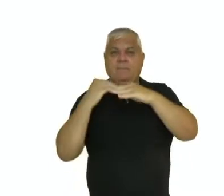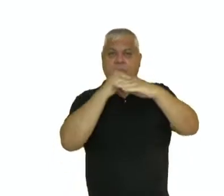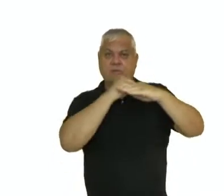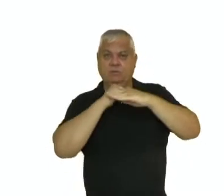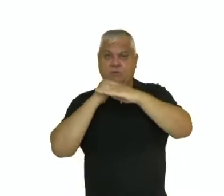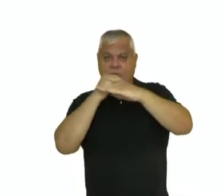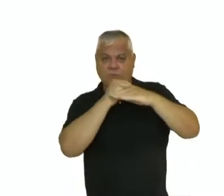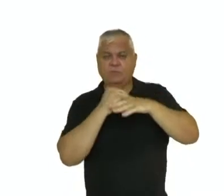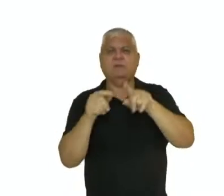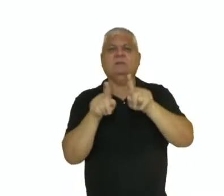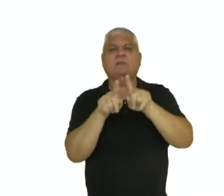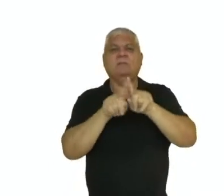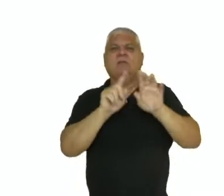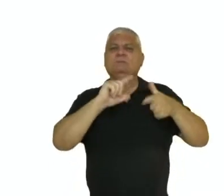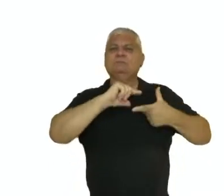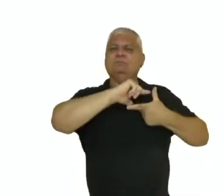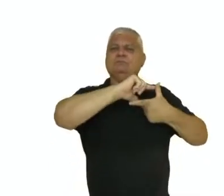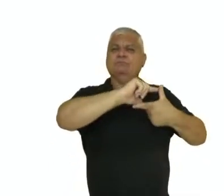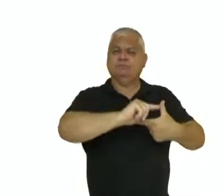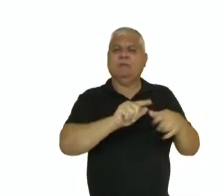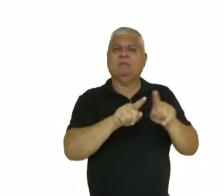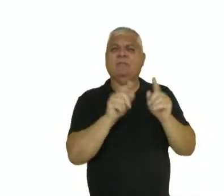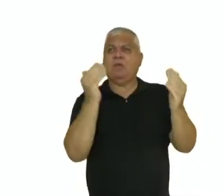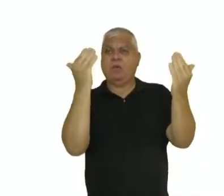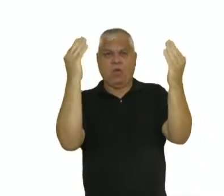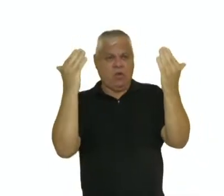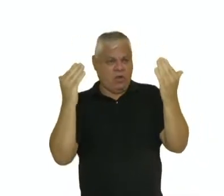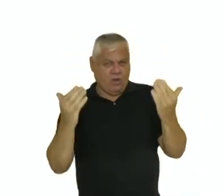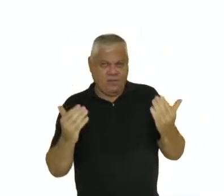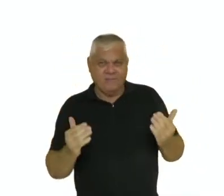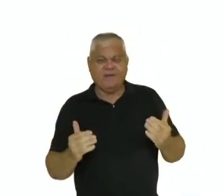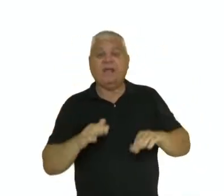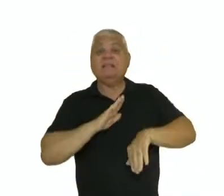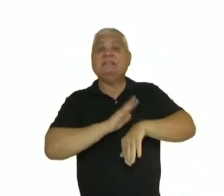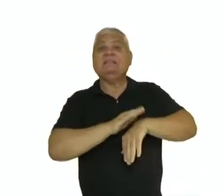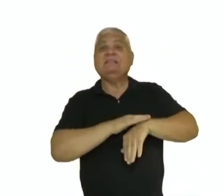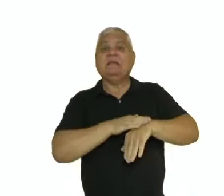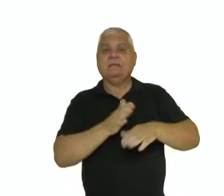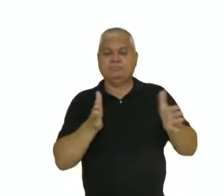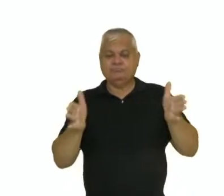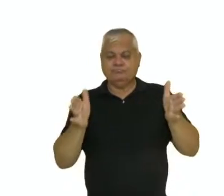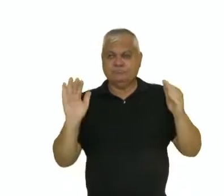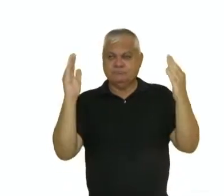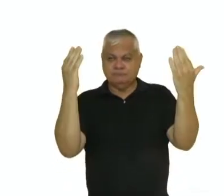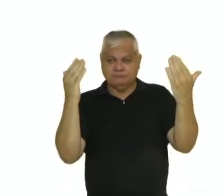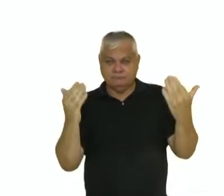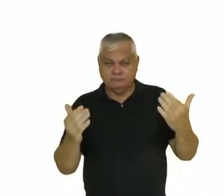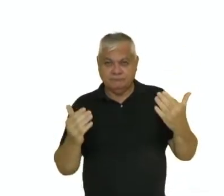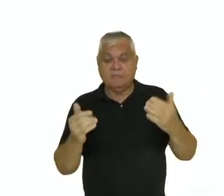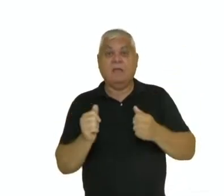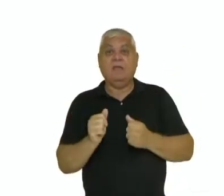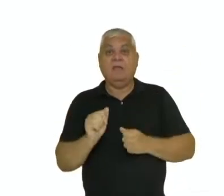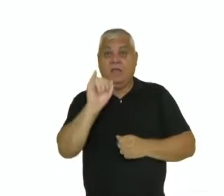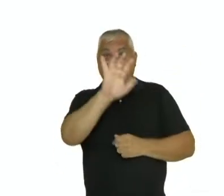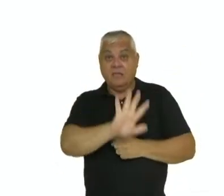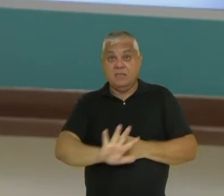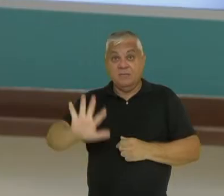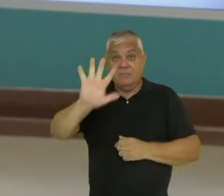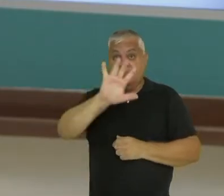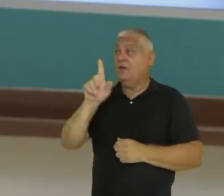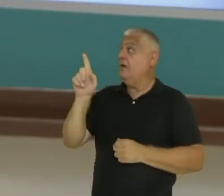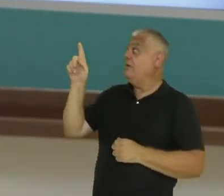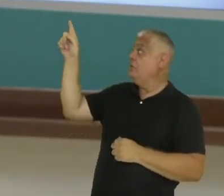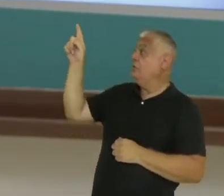tendências, além de comparar determinadas circunstâncias em um período de tempo. Na imagem, será que todas as representações são